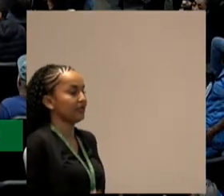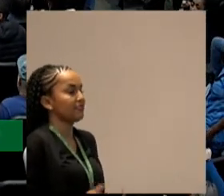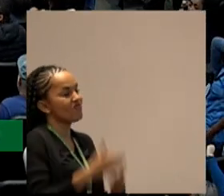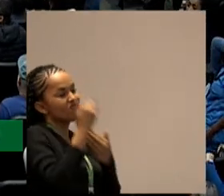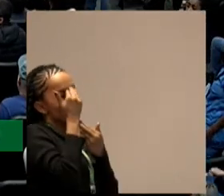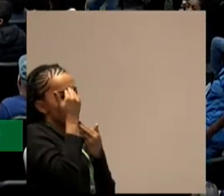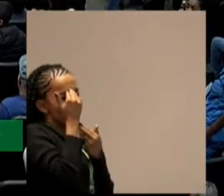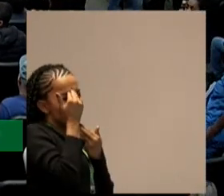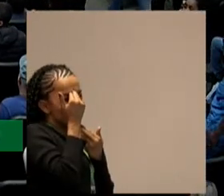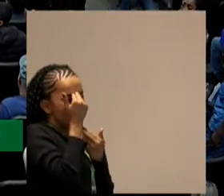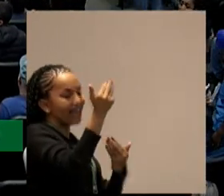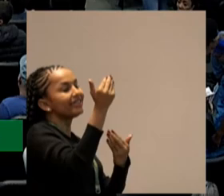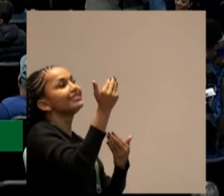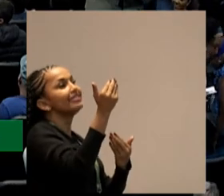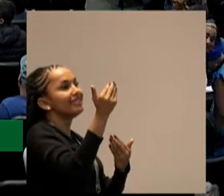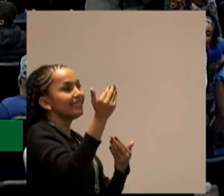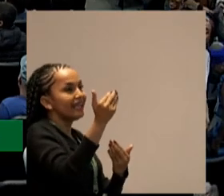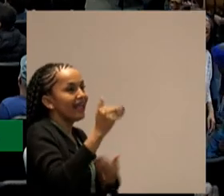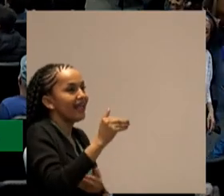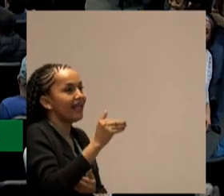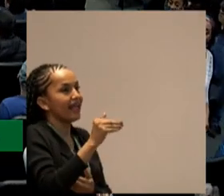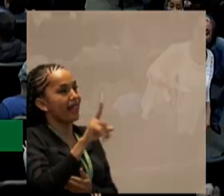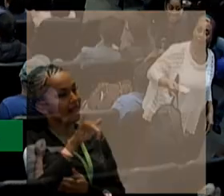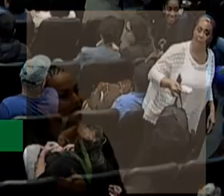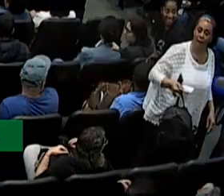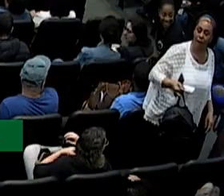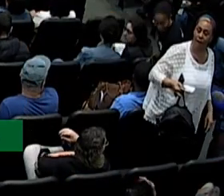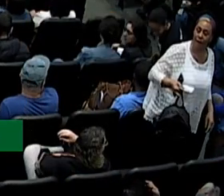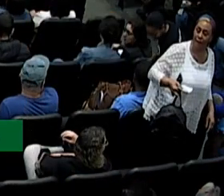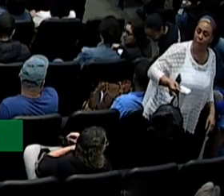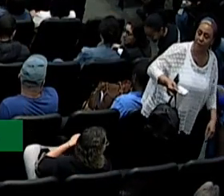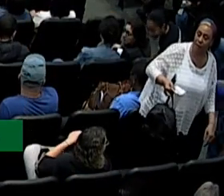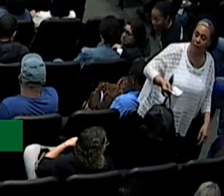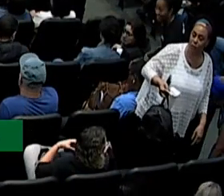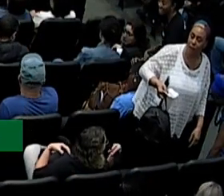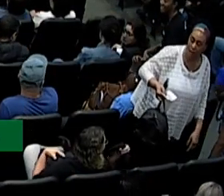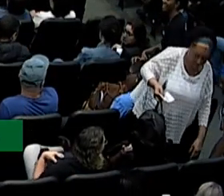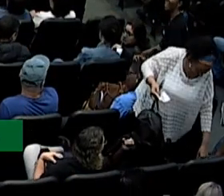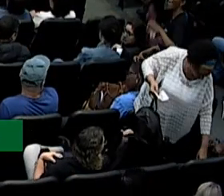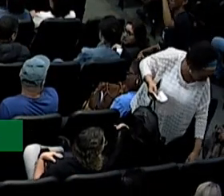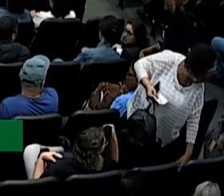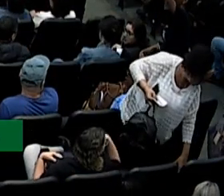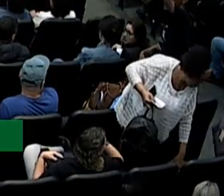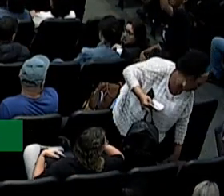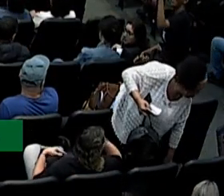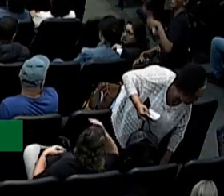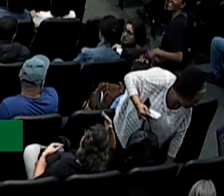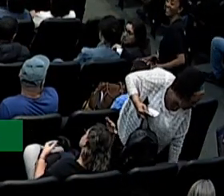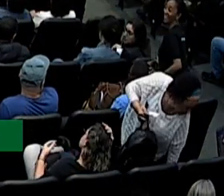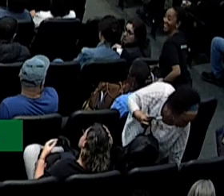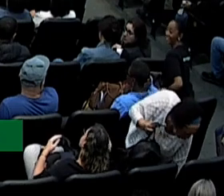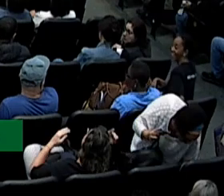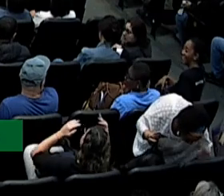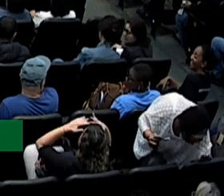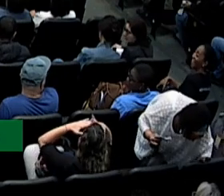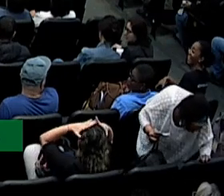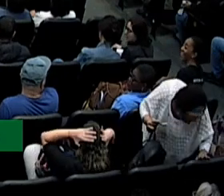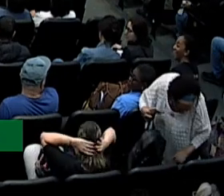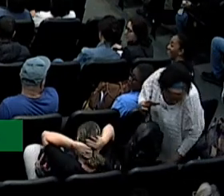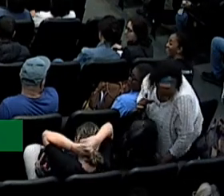Gratidão, Leia, Du e Pati, pelo presente do coração, como